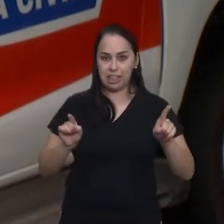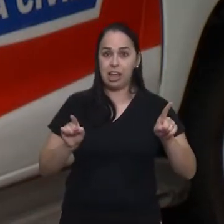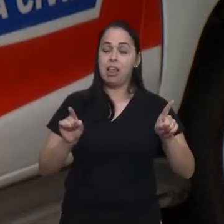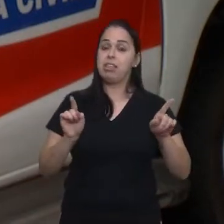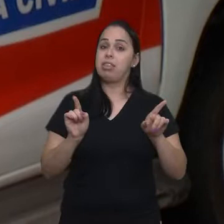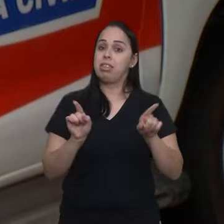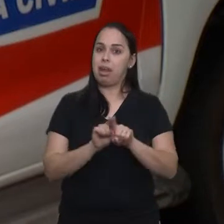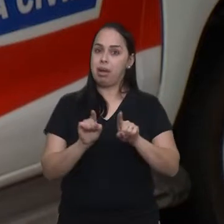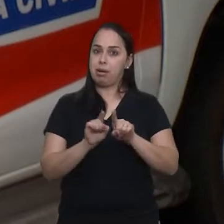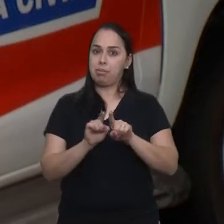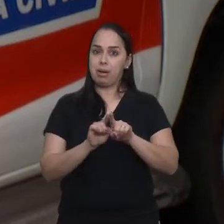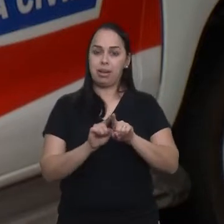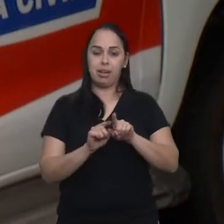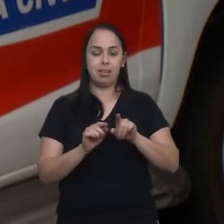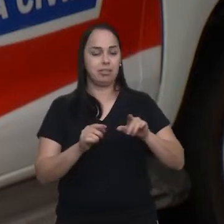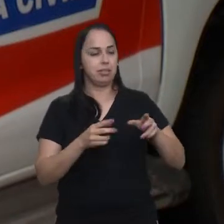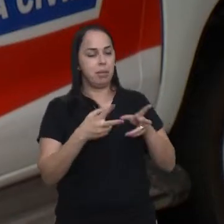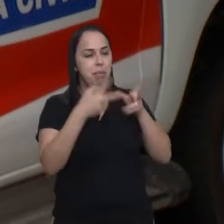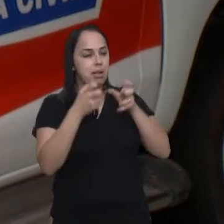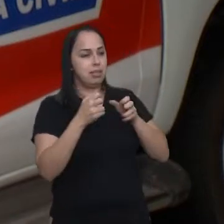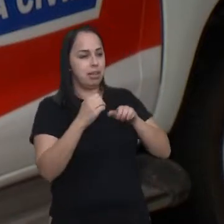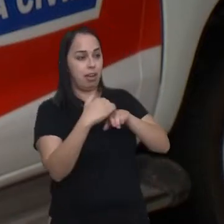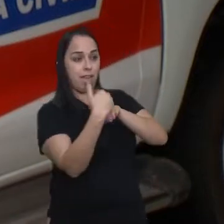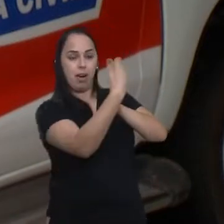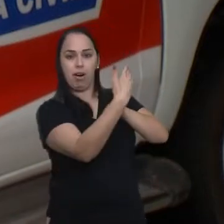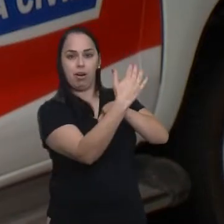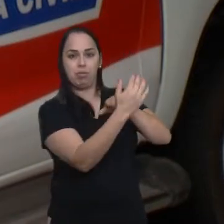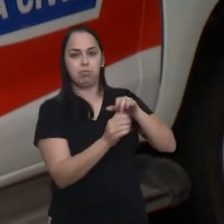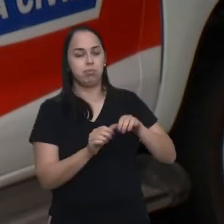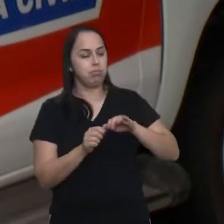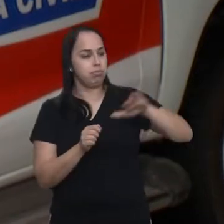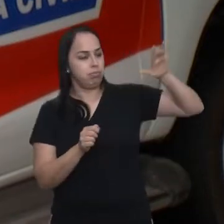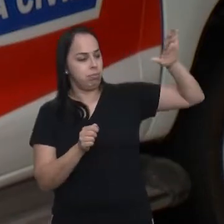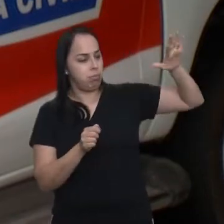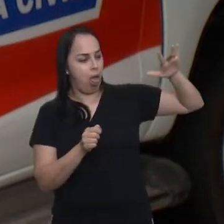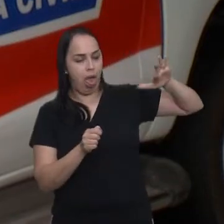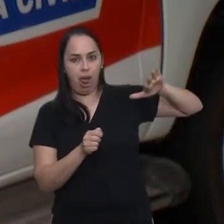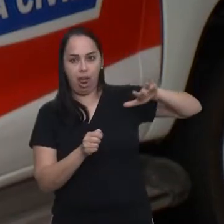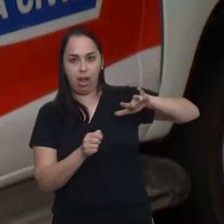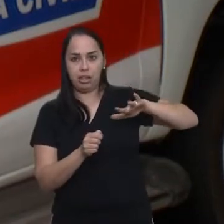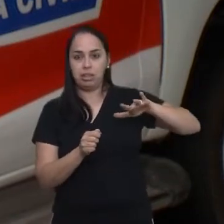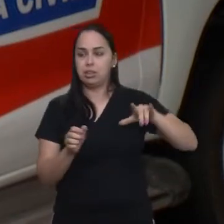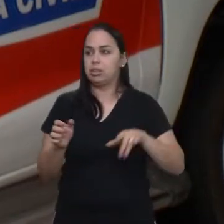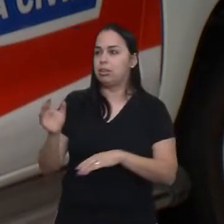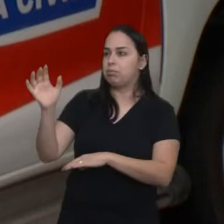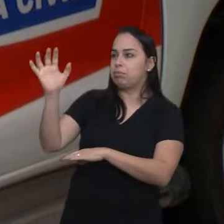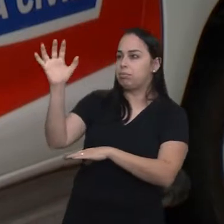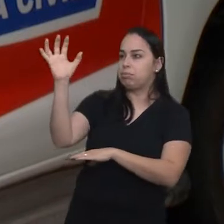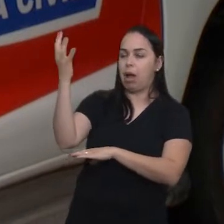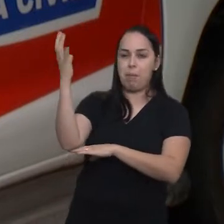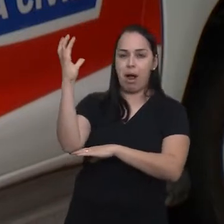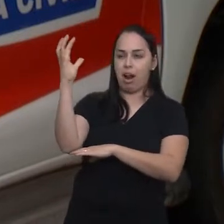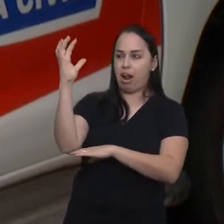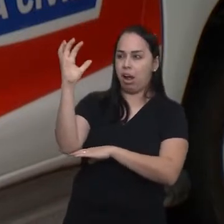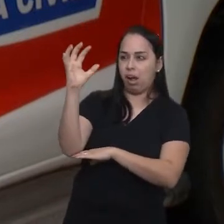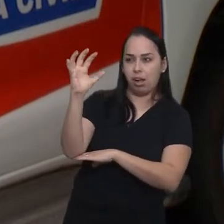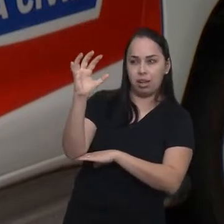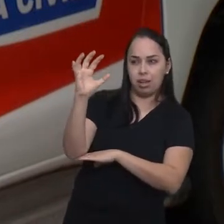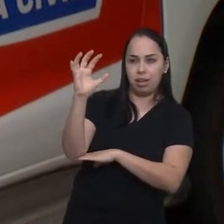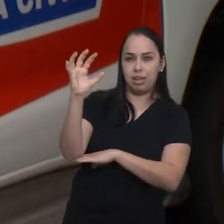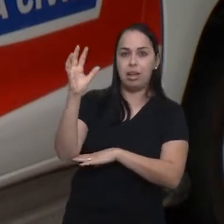parte externa da casa, por exemplo, começa a descer terra de um barranco, pode começar a inclinar uma árvore, um